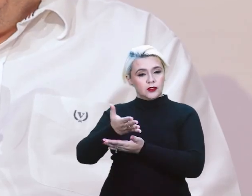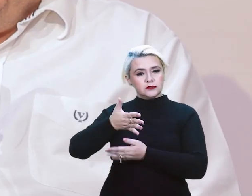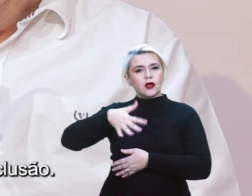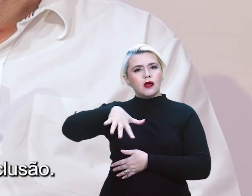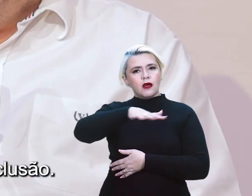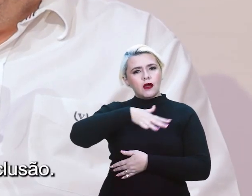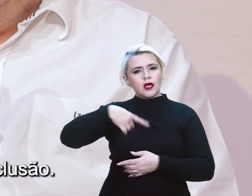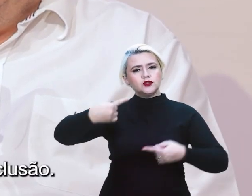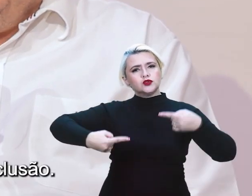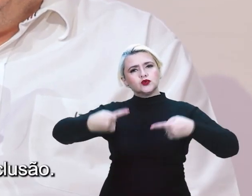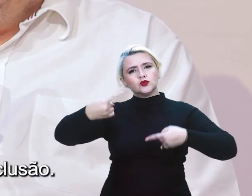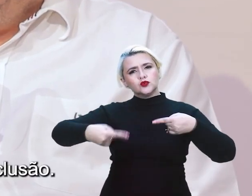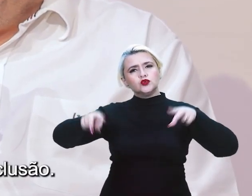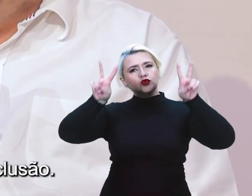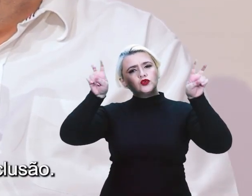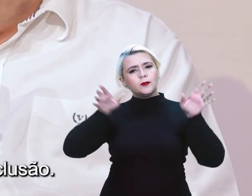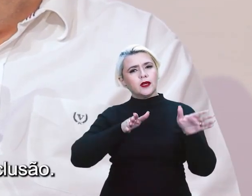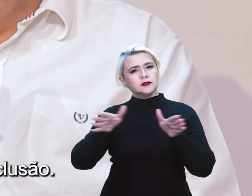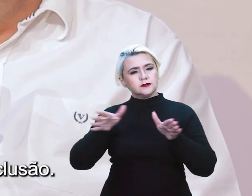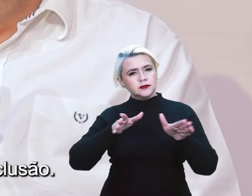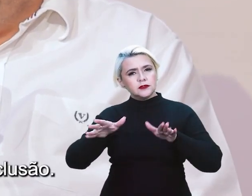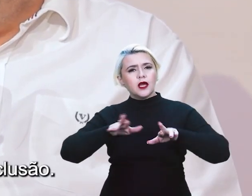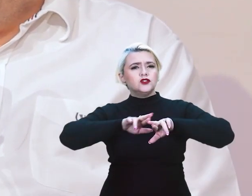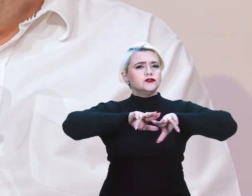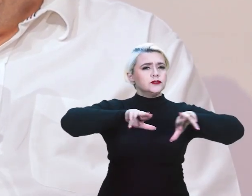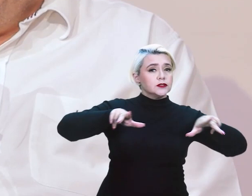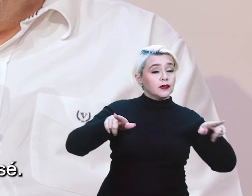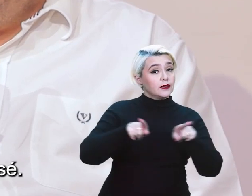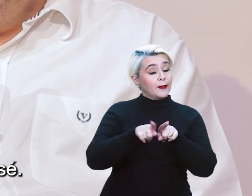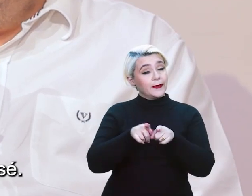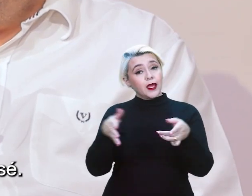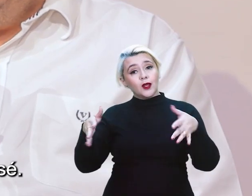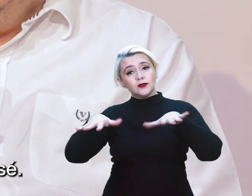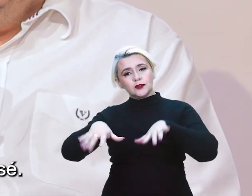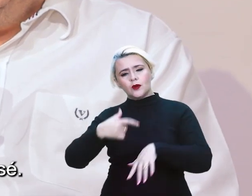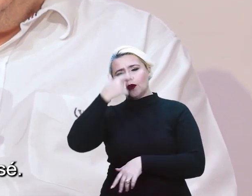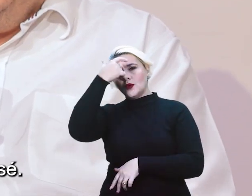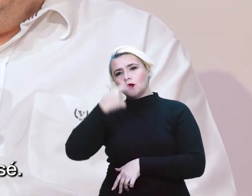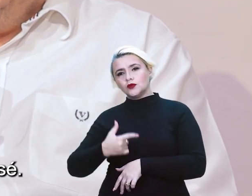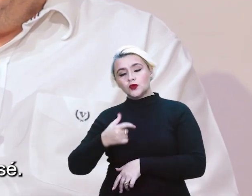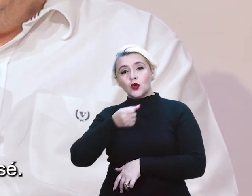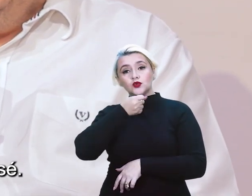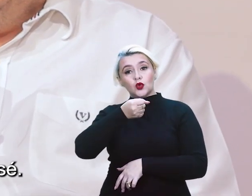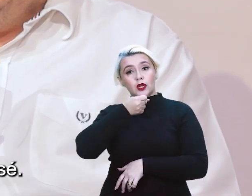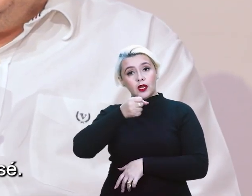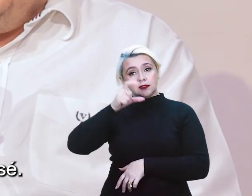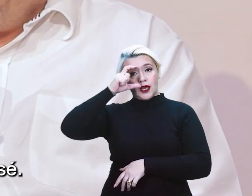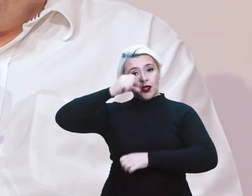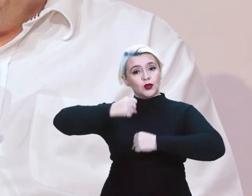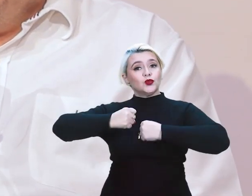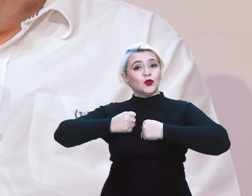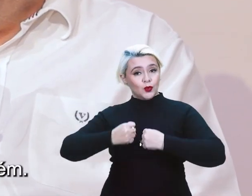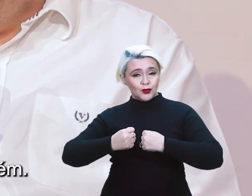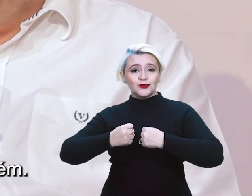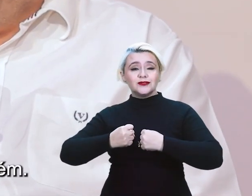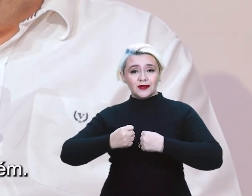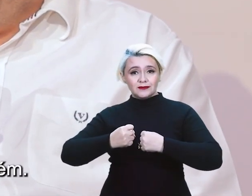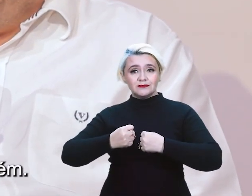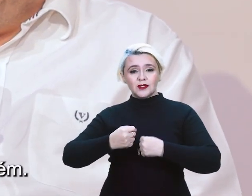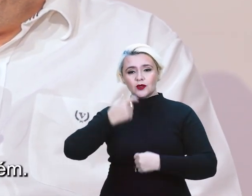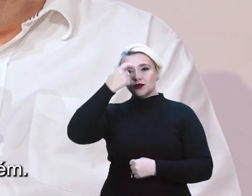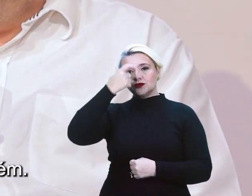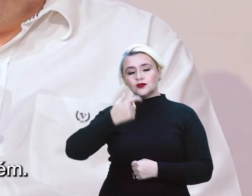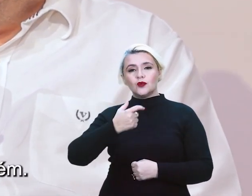discute acessibilidade, diversidade e inclusão. Eu sou o jornalista Antônio José, sou um